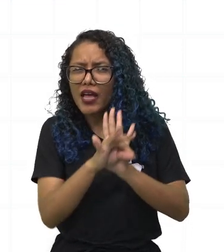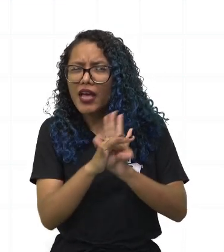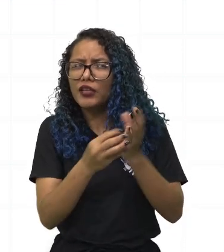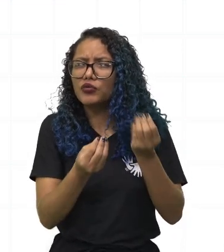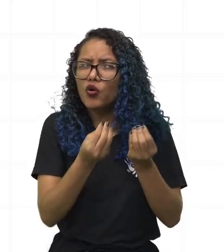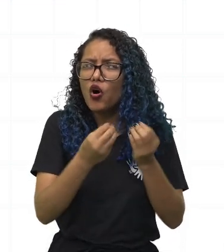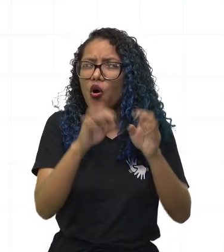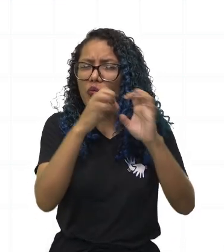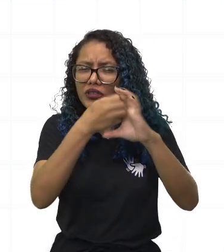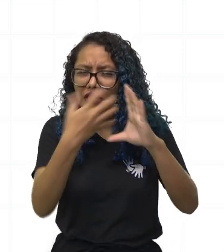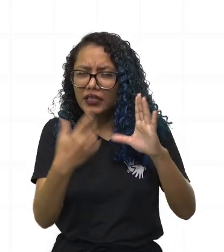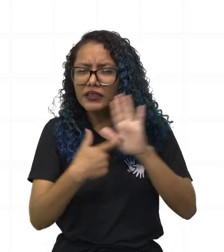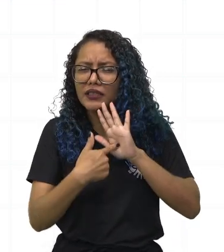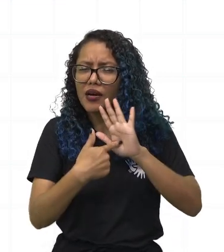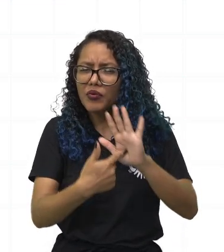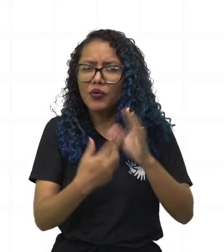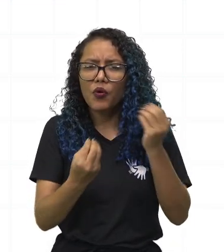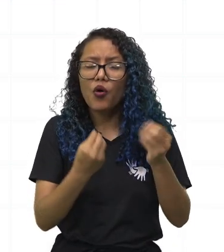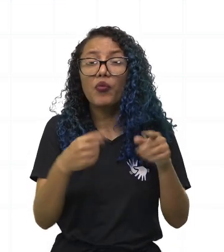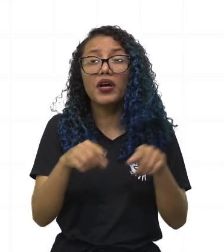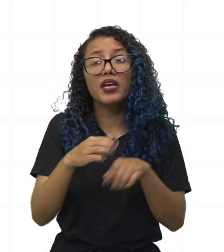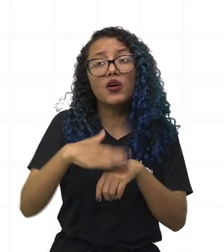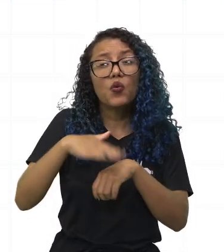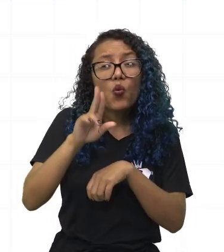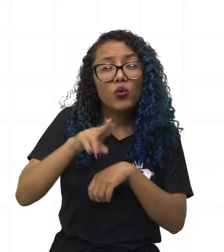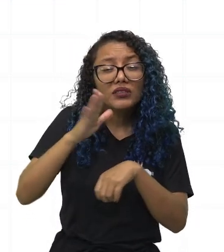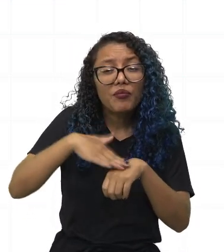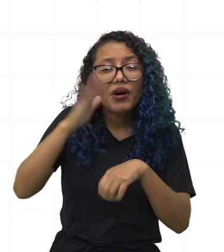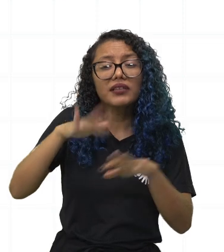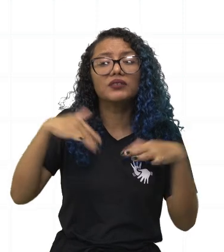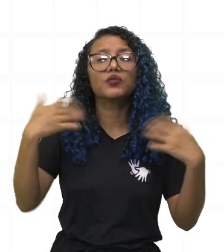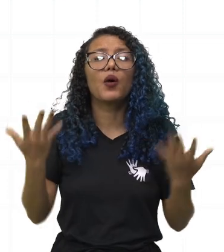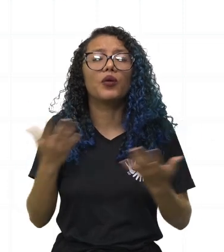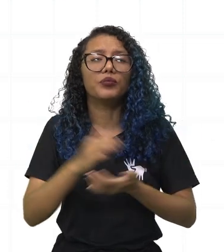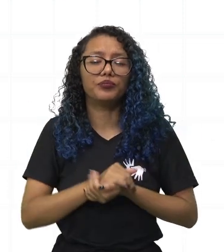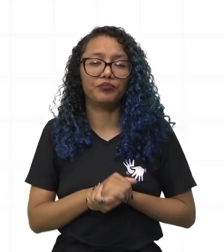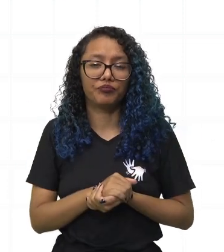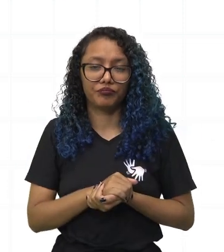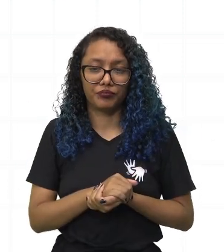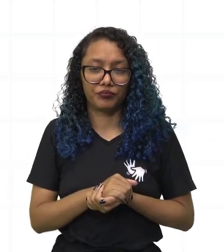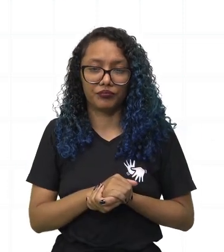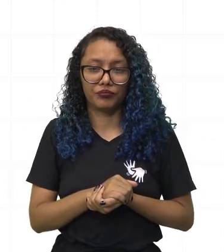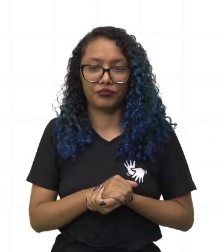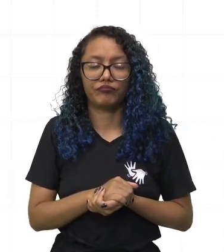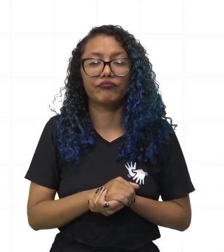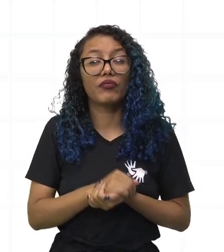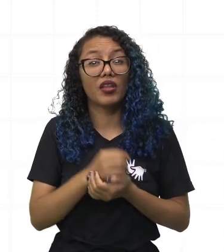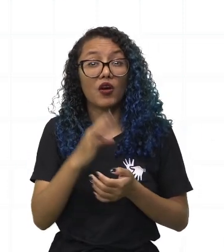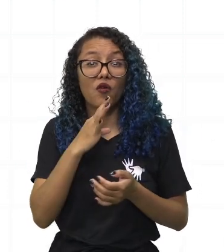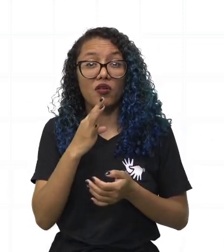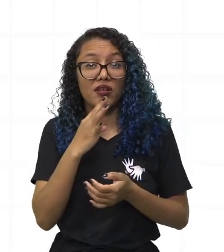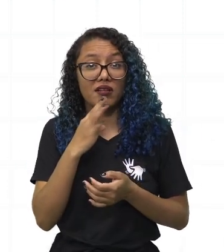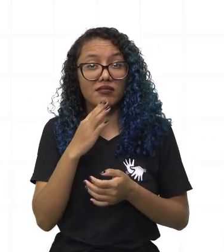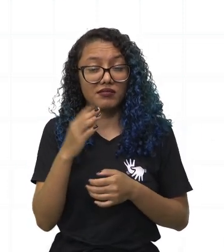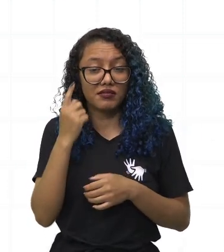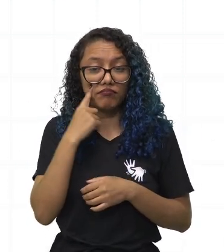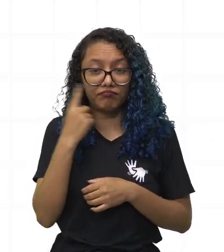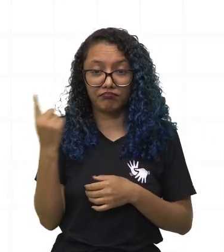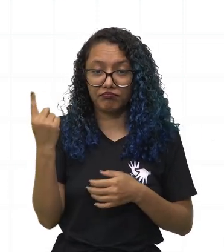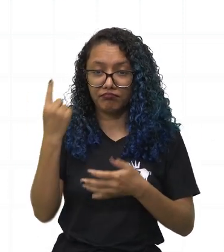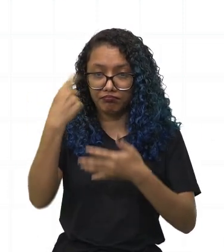apresenta e os mais usados são, né? São esses tipos que a gente mais conhece, que é o